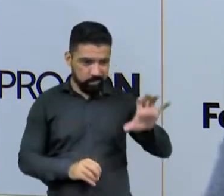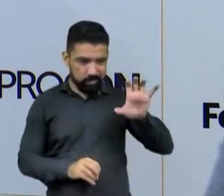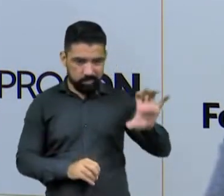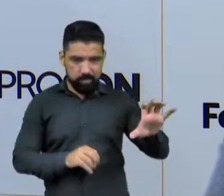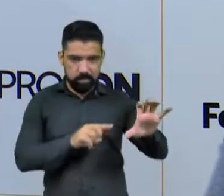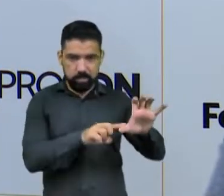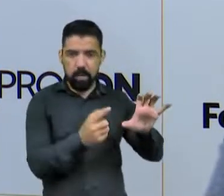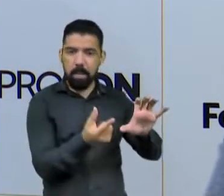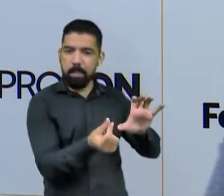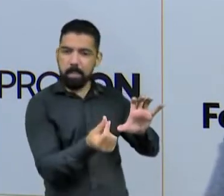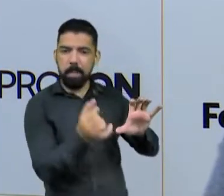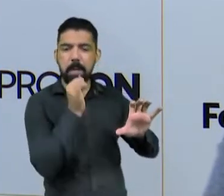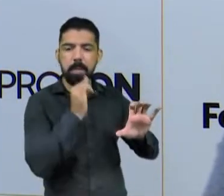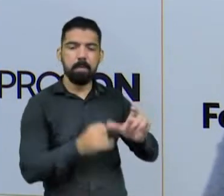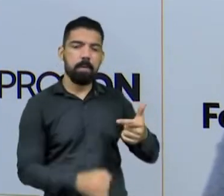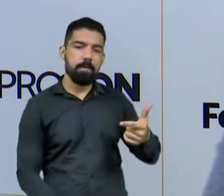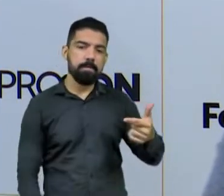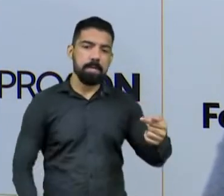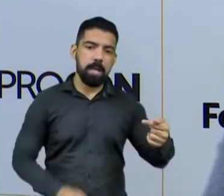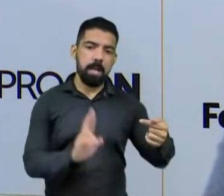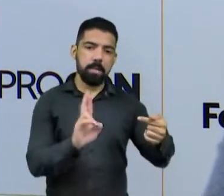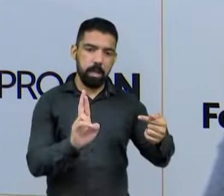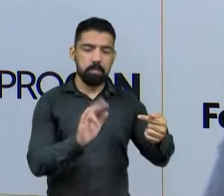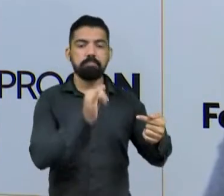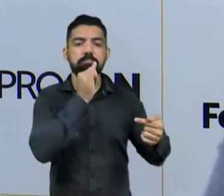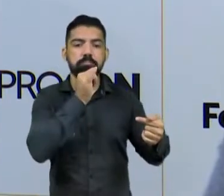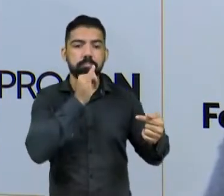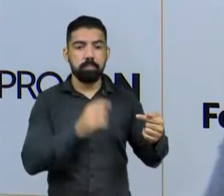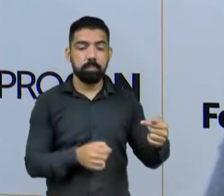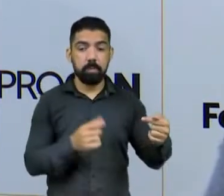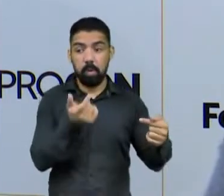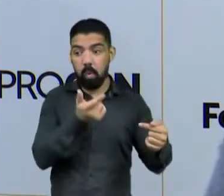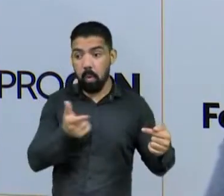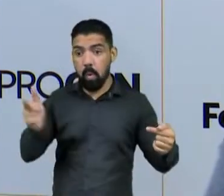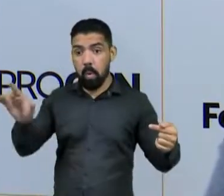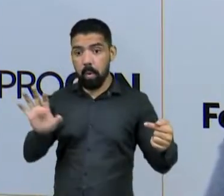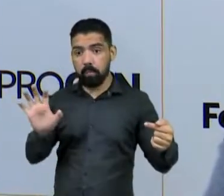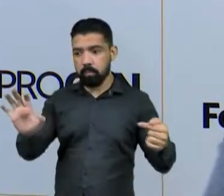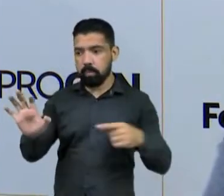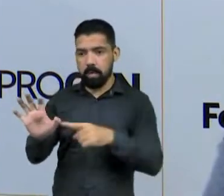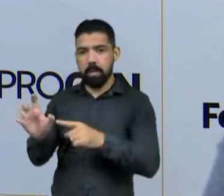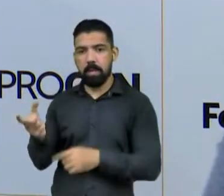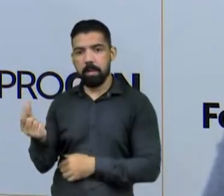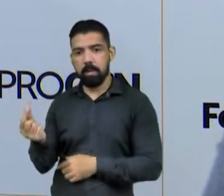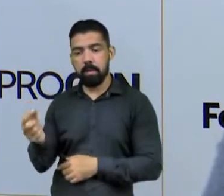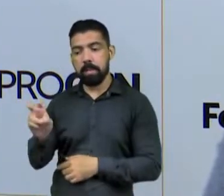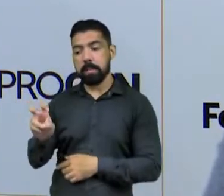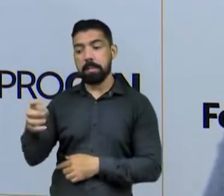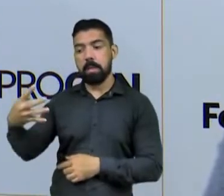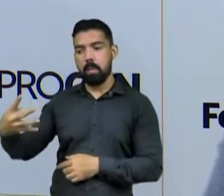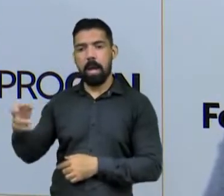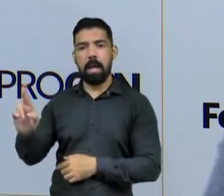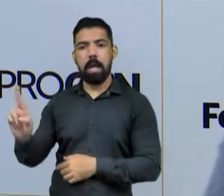custava em torno de R$ 27,00, por exemplo, e em outra regional estava custando